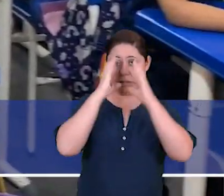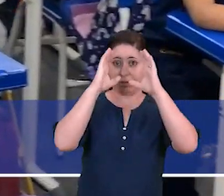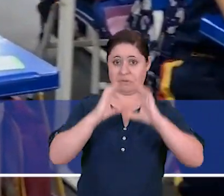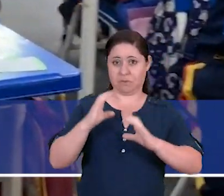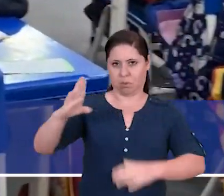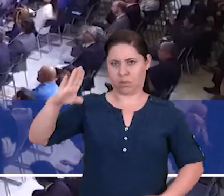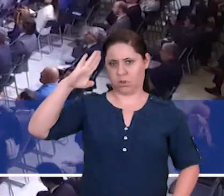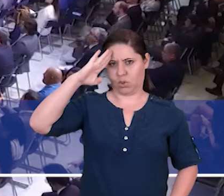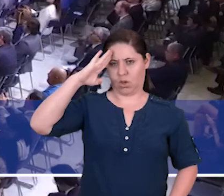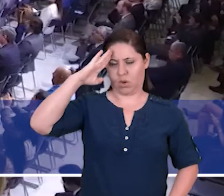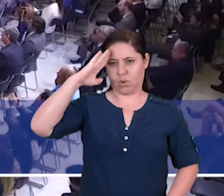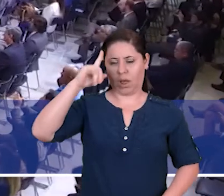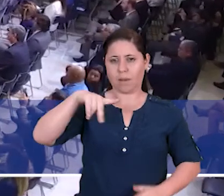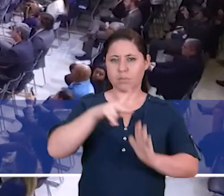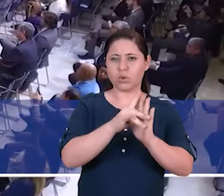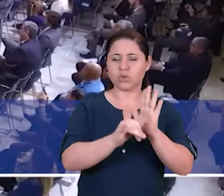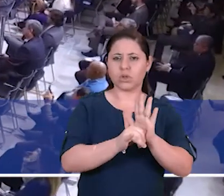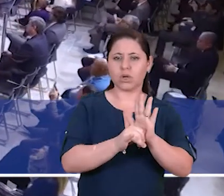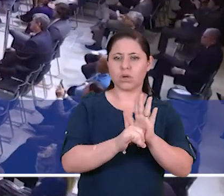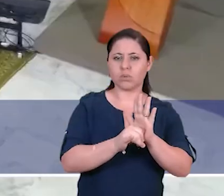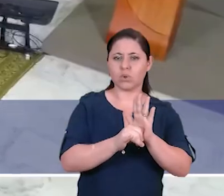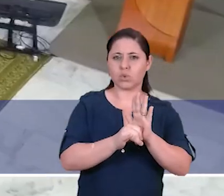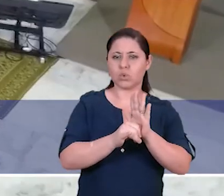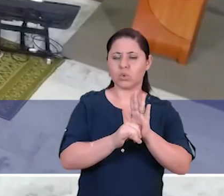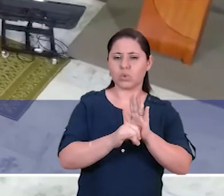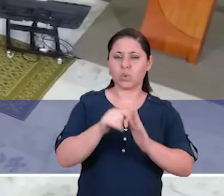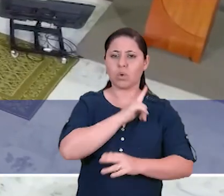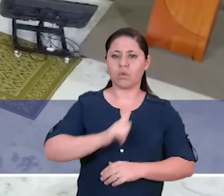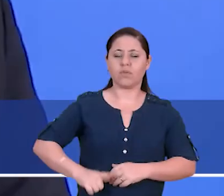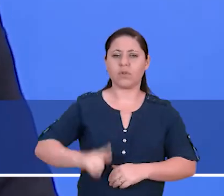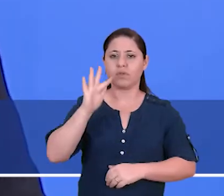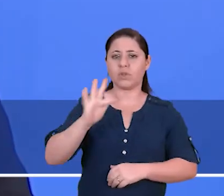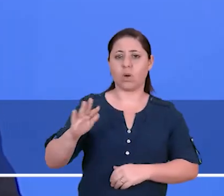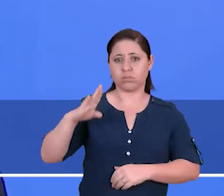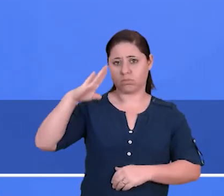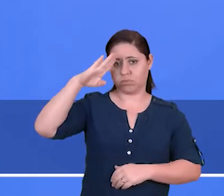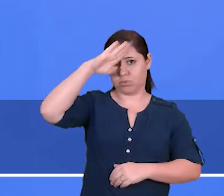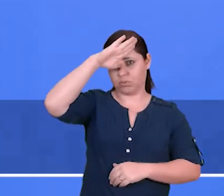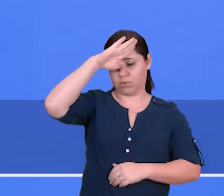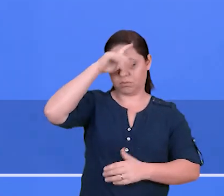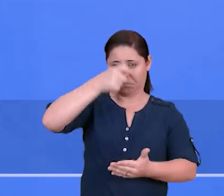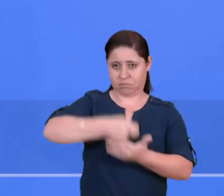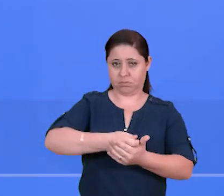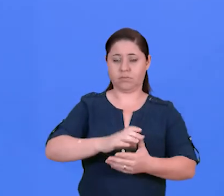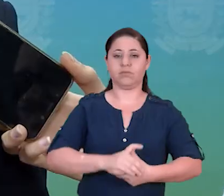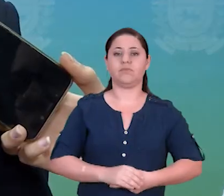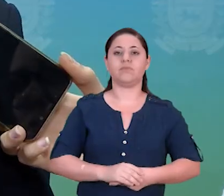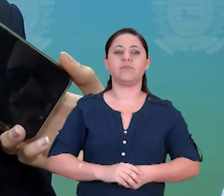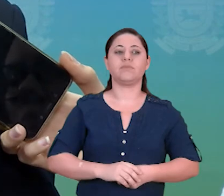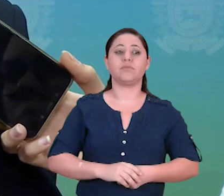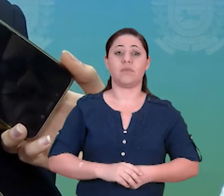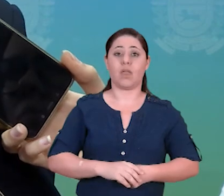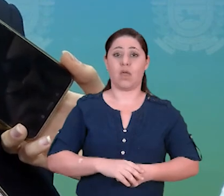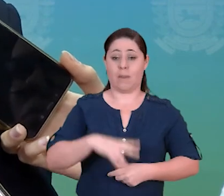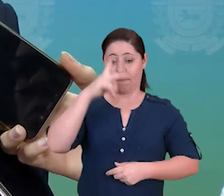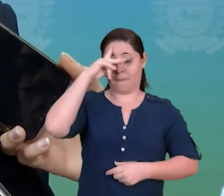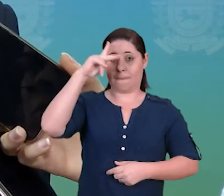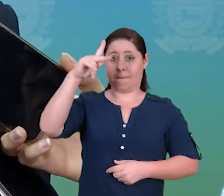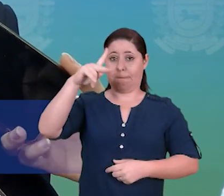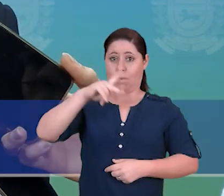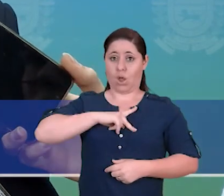civis militares, um programa do governo federal e defendida pelo presidente Jair Bolsonaro, do PSL. Minha